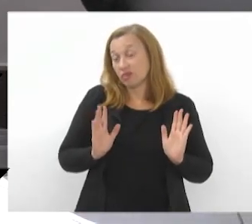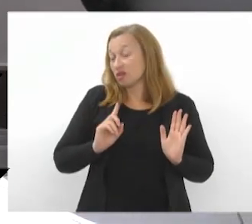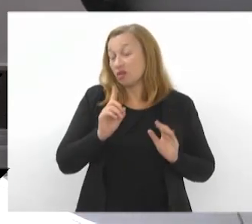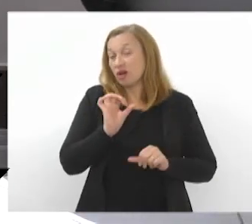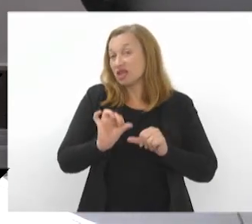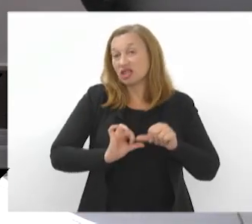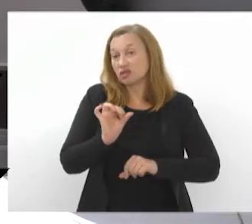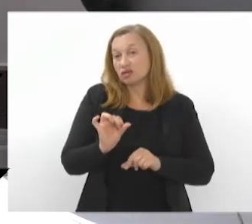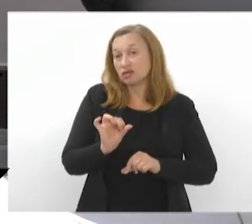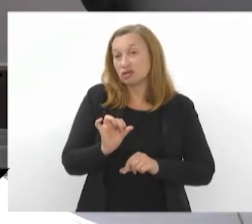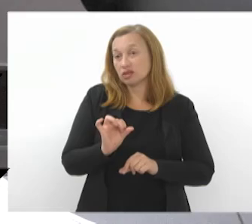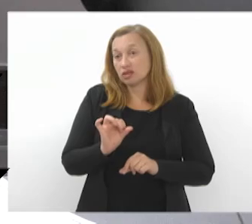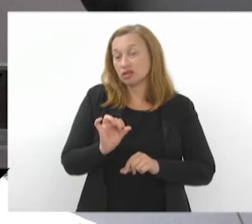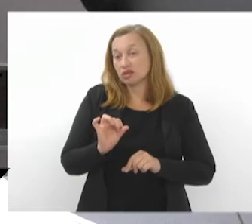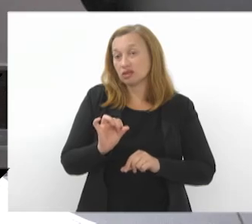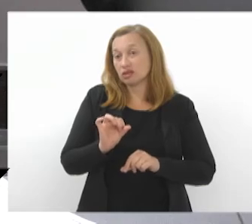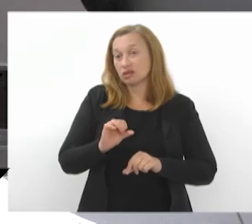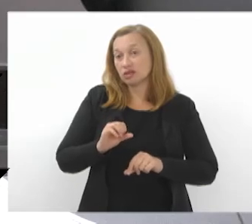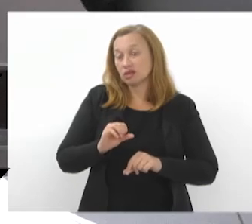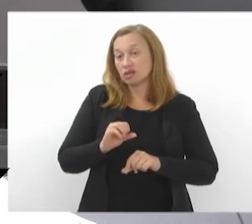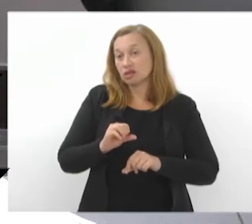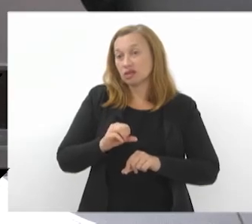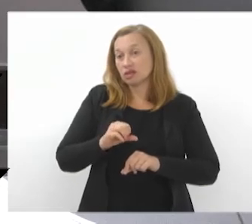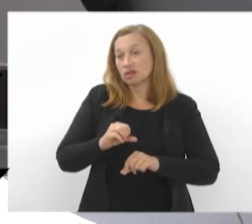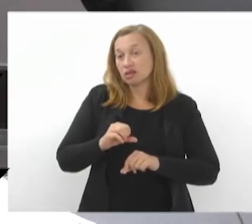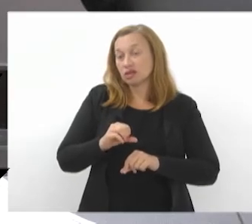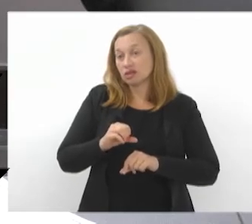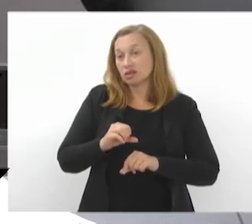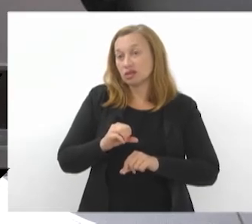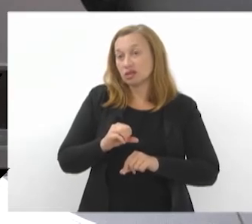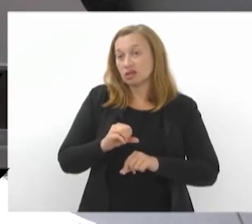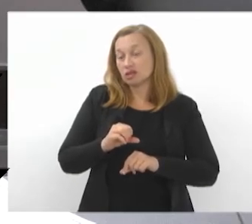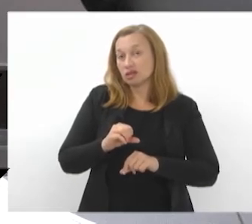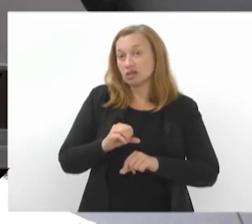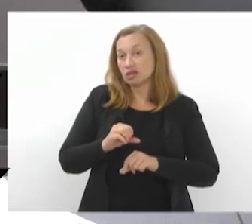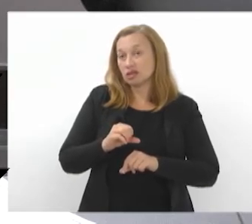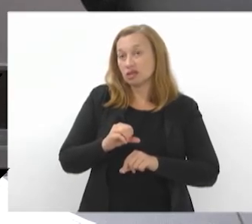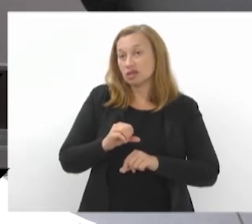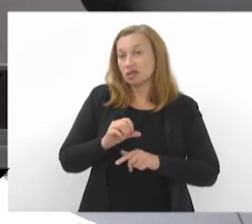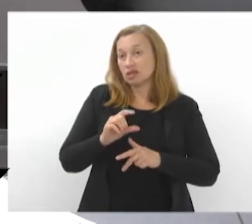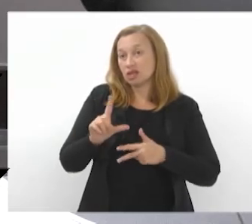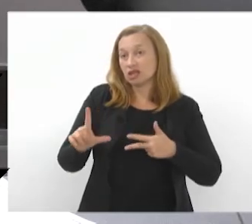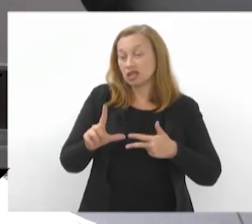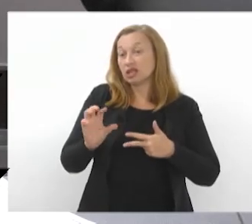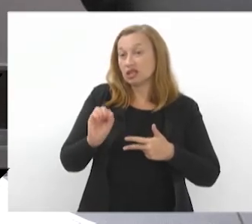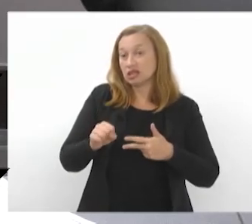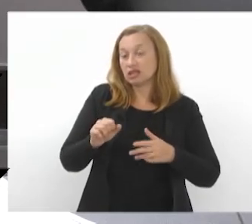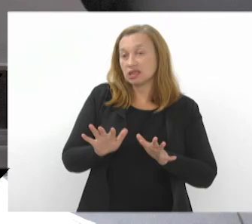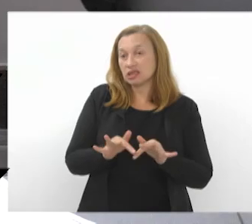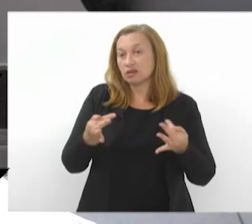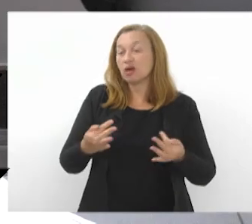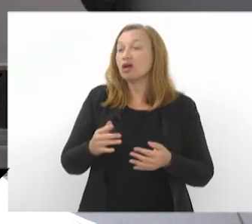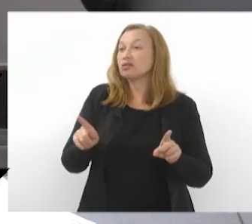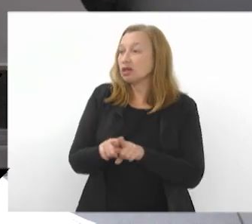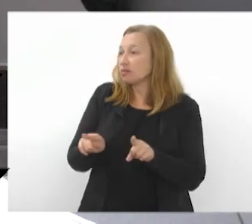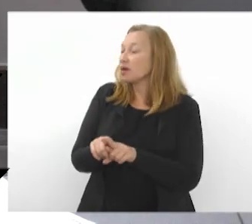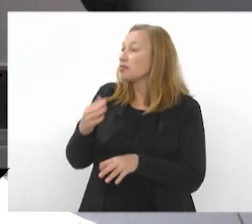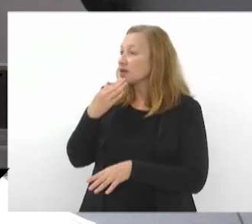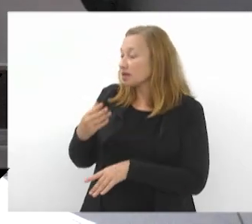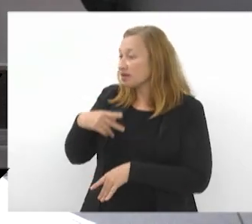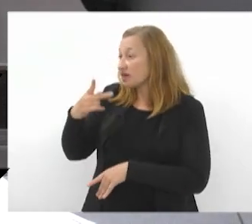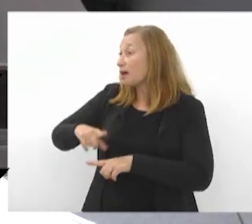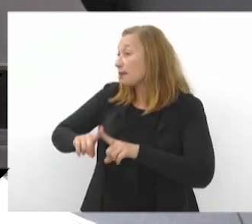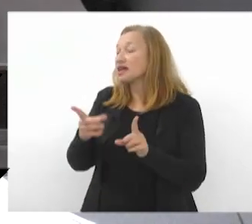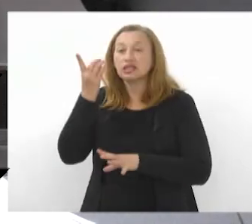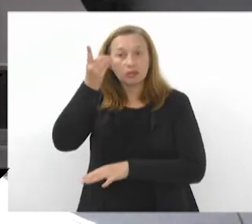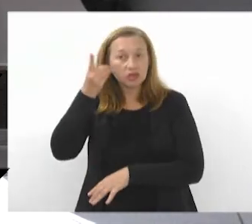transformação em indicação legislativa. Transformação em indicação simples. Presidente, eu também tinha pedido para falar, mas o